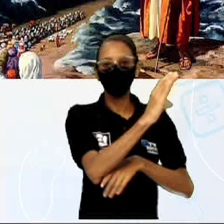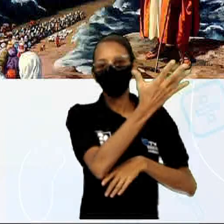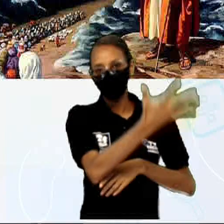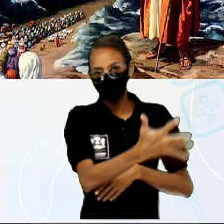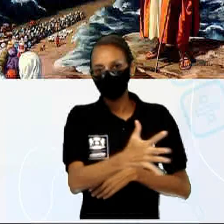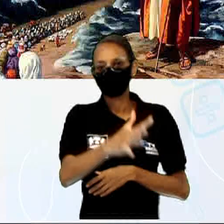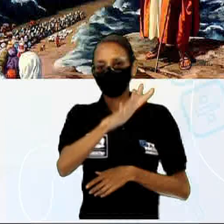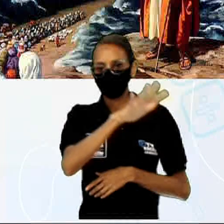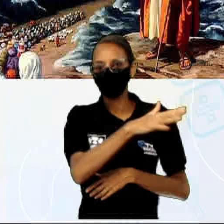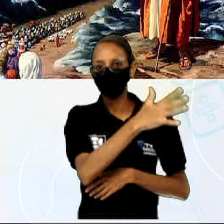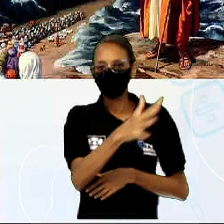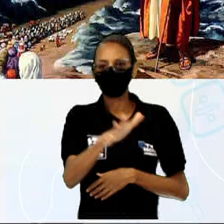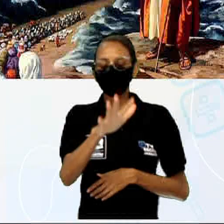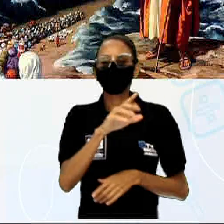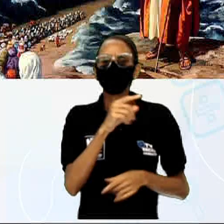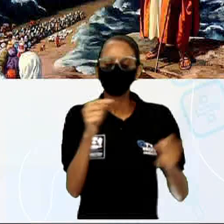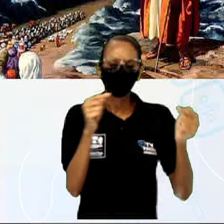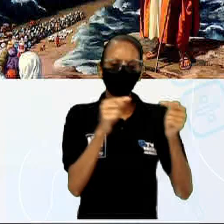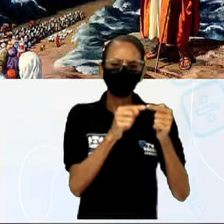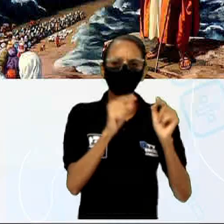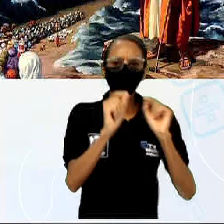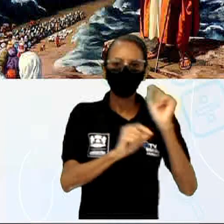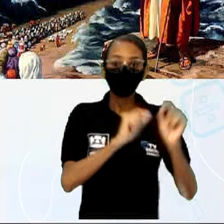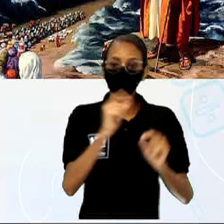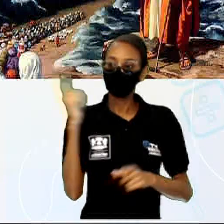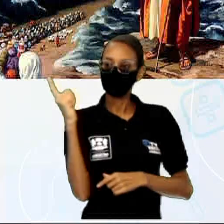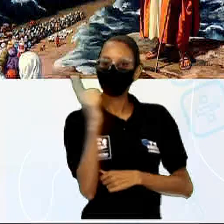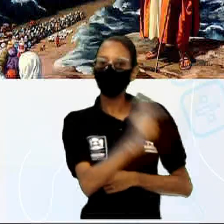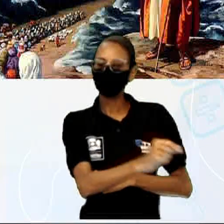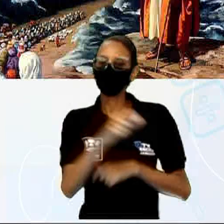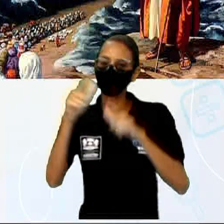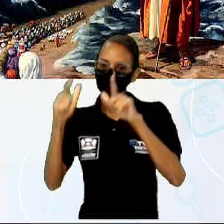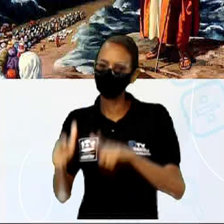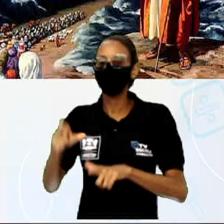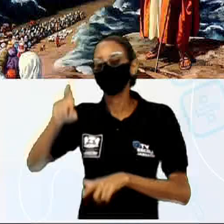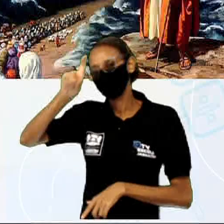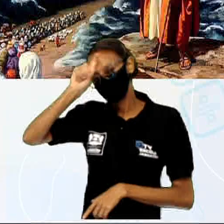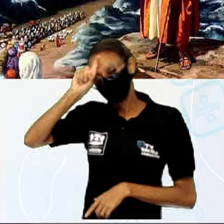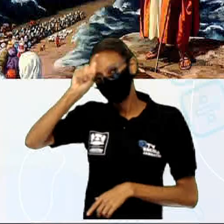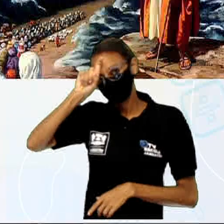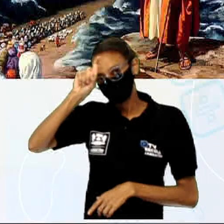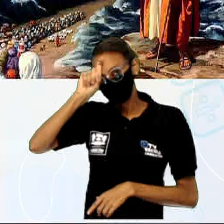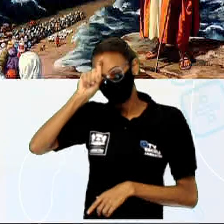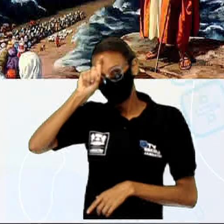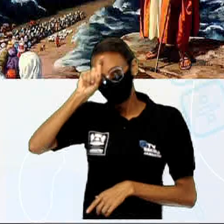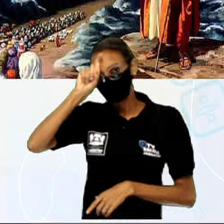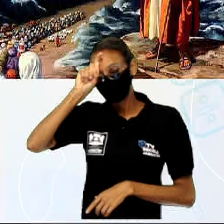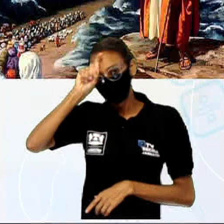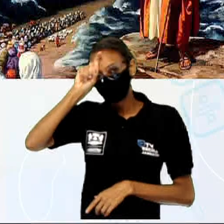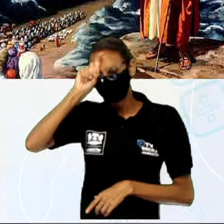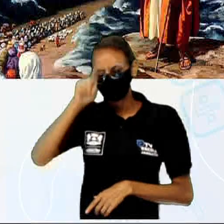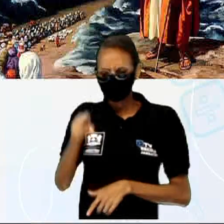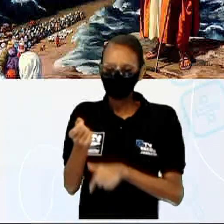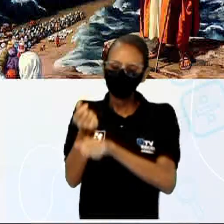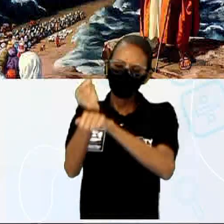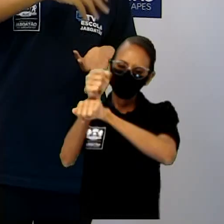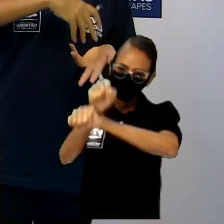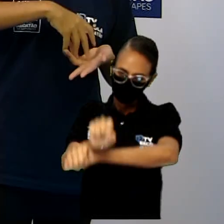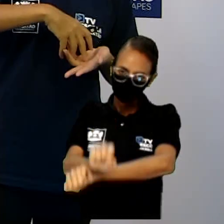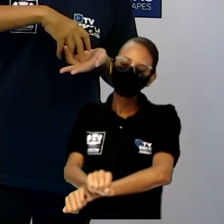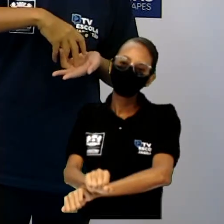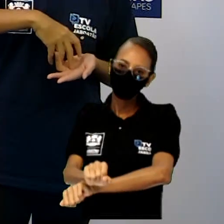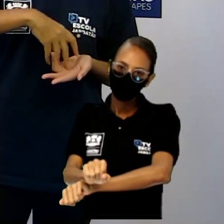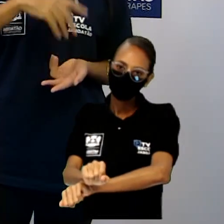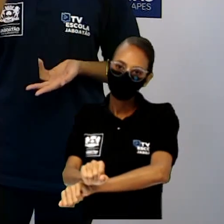Êxodo. E esse retorno, né, para Canaã, ou seja, eles saem do Egito, onde eles estavam ali sendo escravizados,